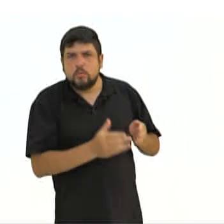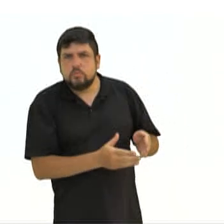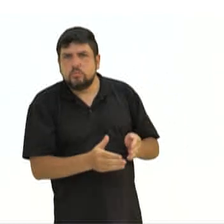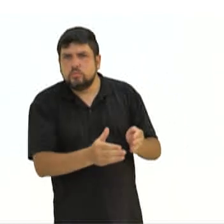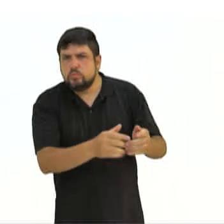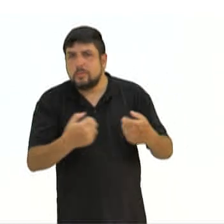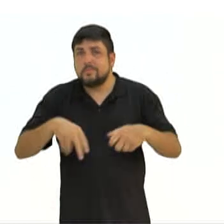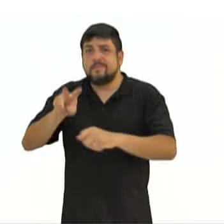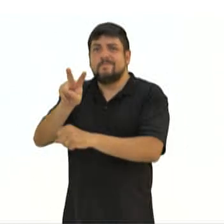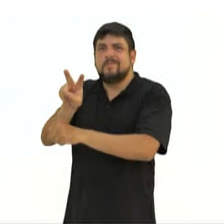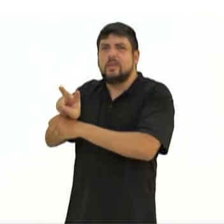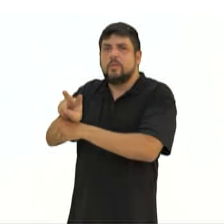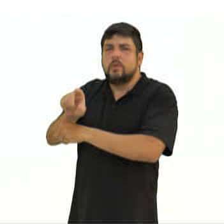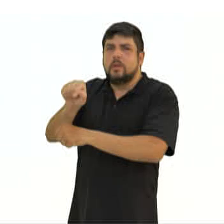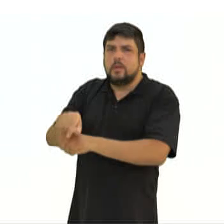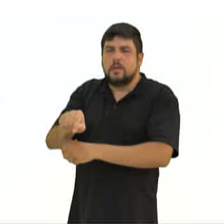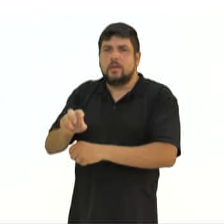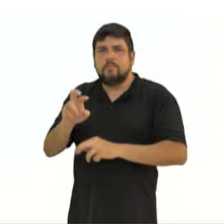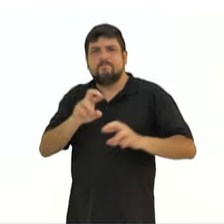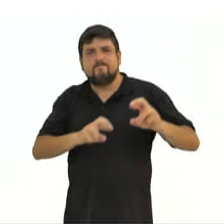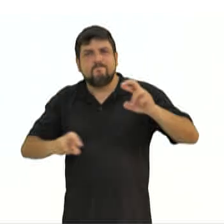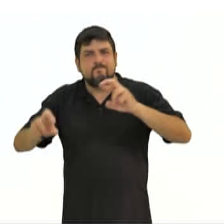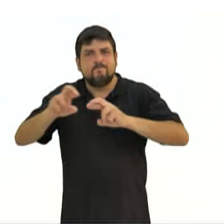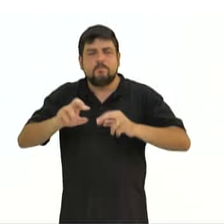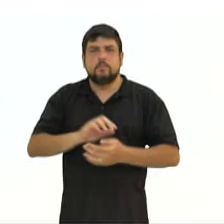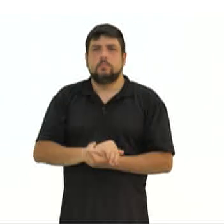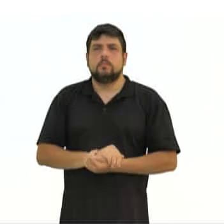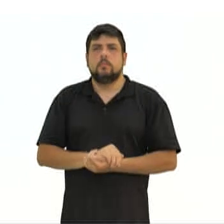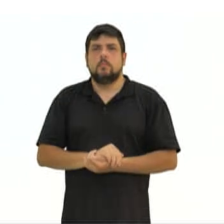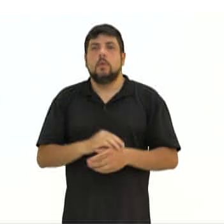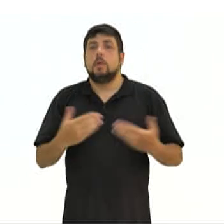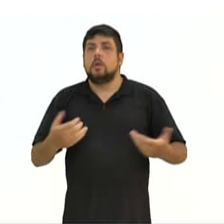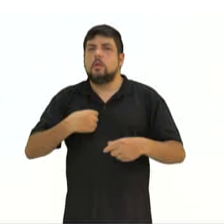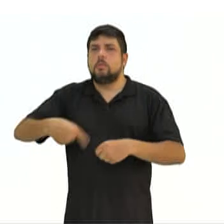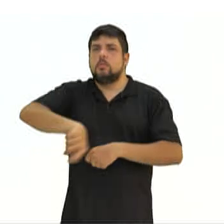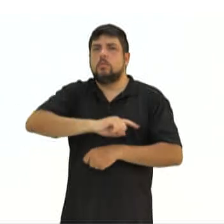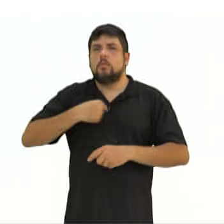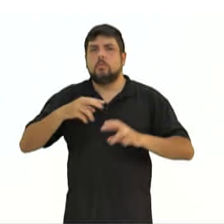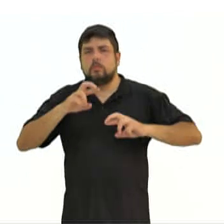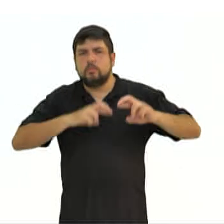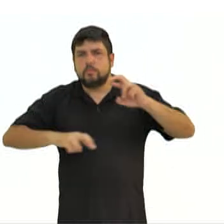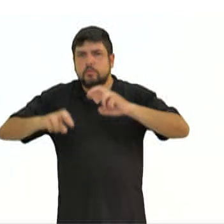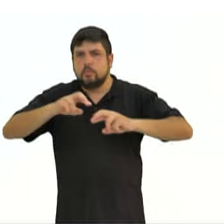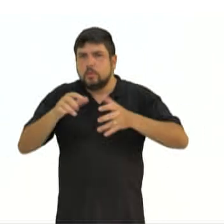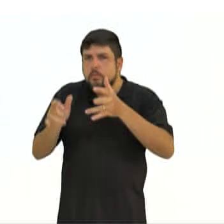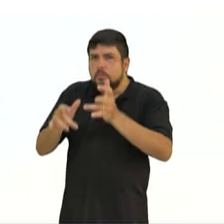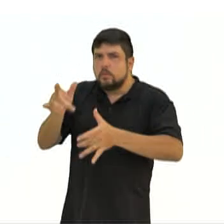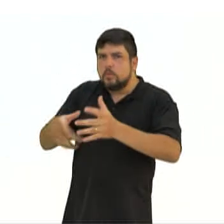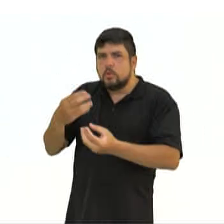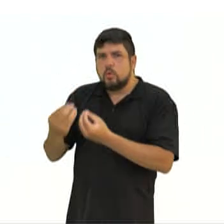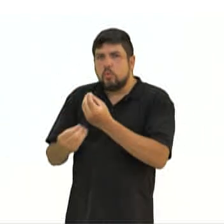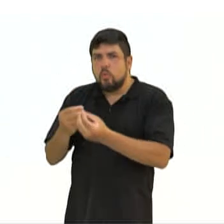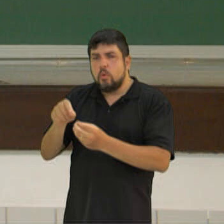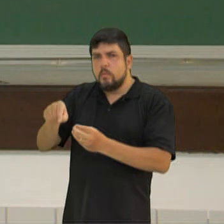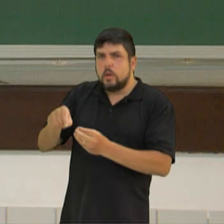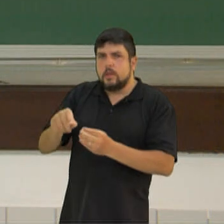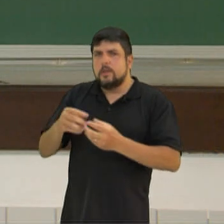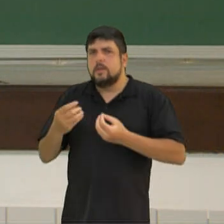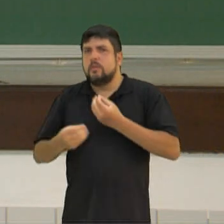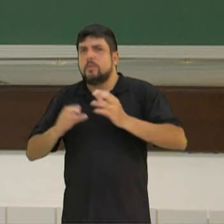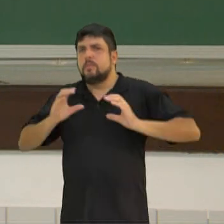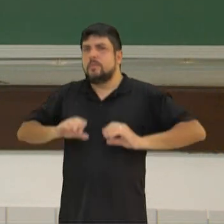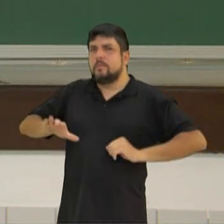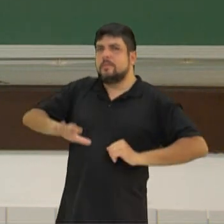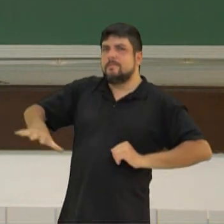e vegetação. Então a gente tem que ficar sempre monitorando os efeitos das substâncias que estão no lixo, como que ela vai se portar lá no meio